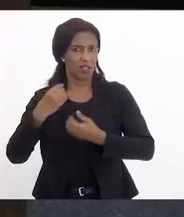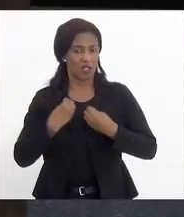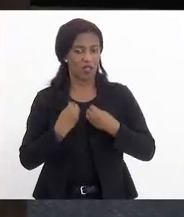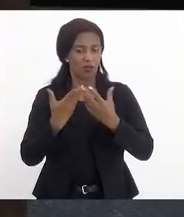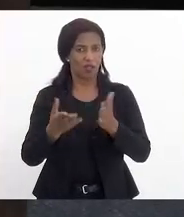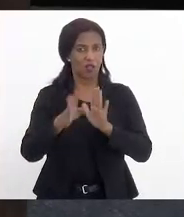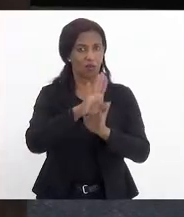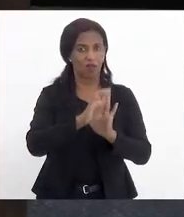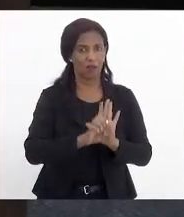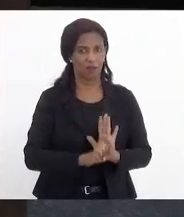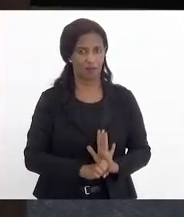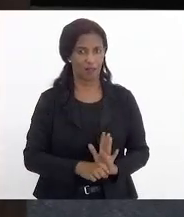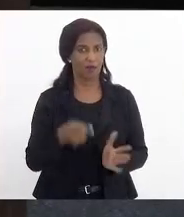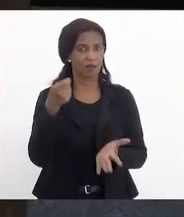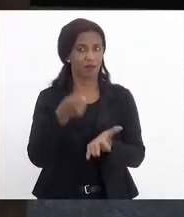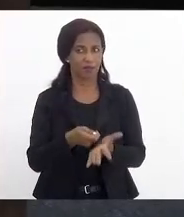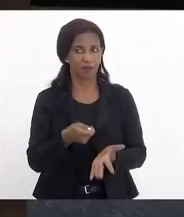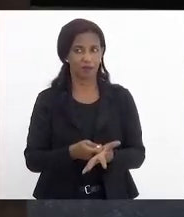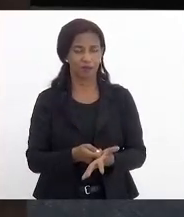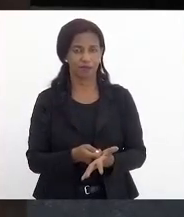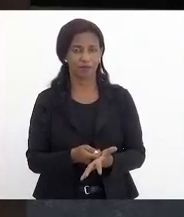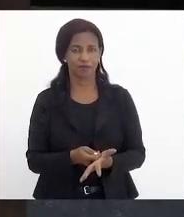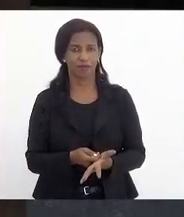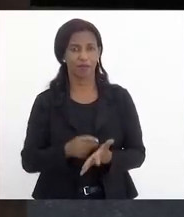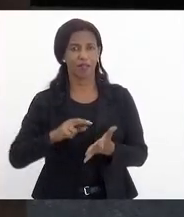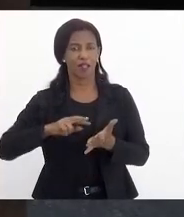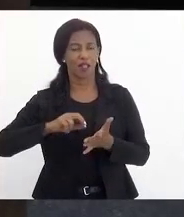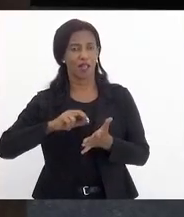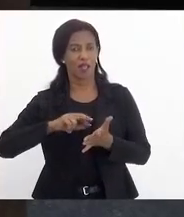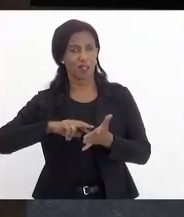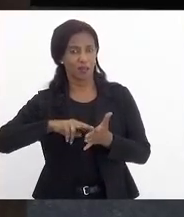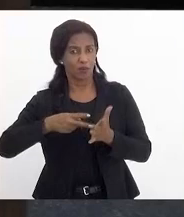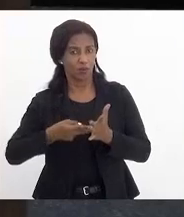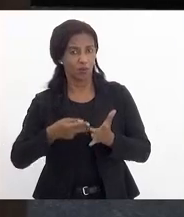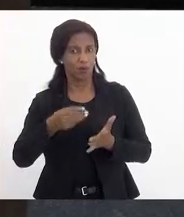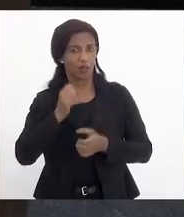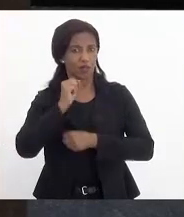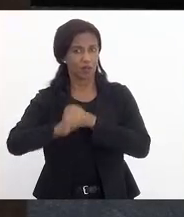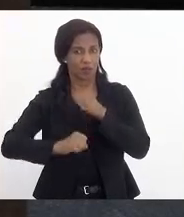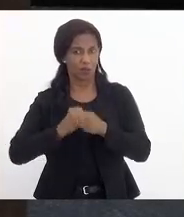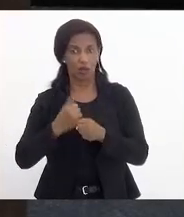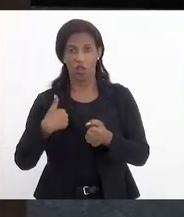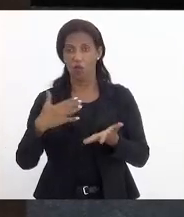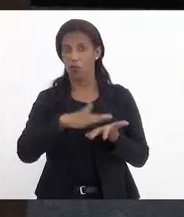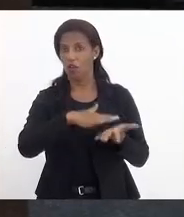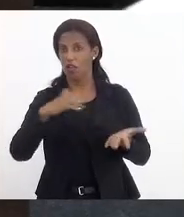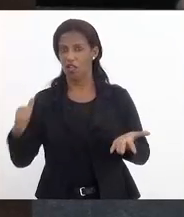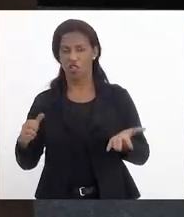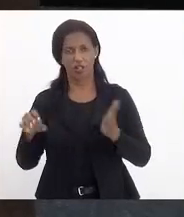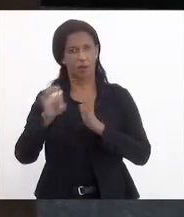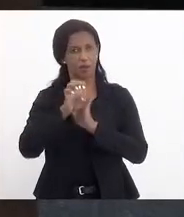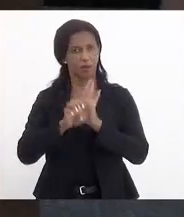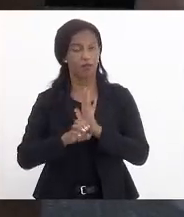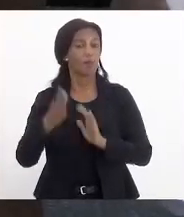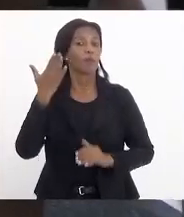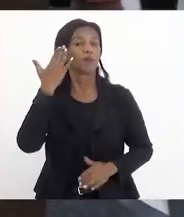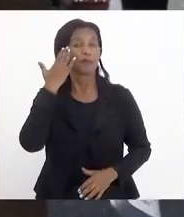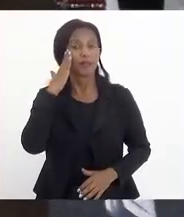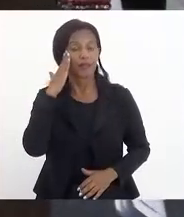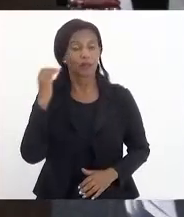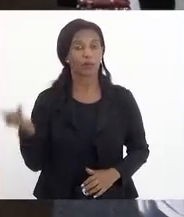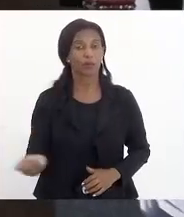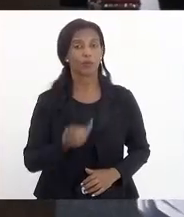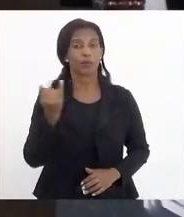uma emenda para garantir esse reajuste anual. Vou retirar a minha emenda, porque entendo